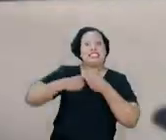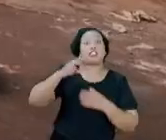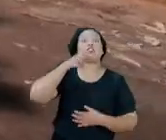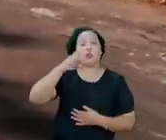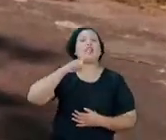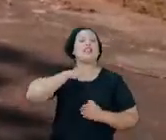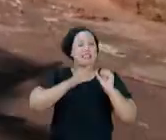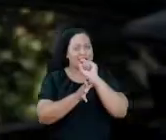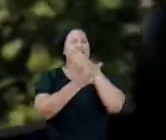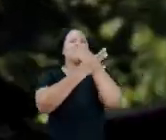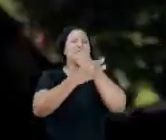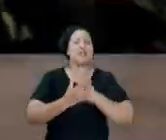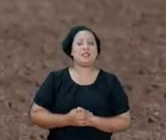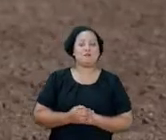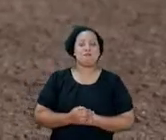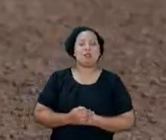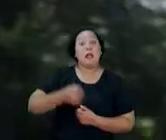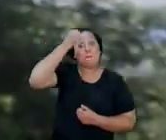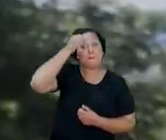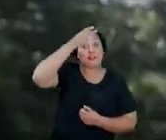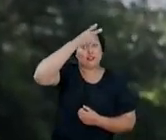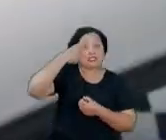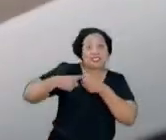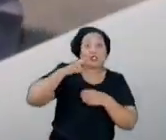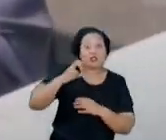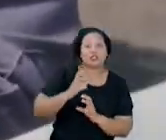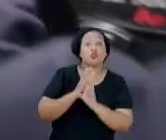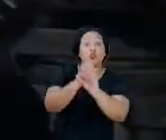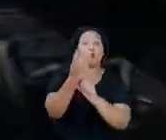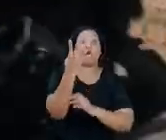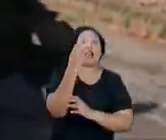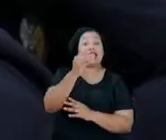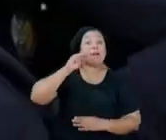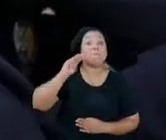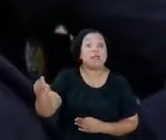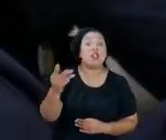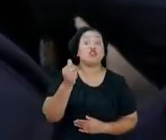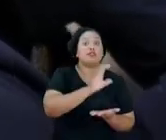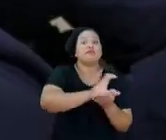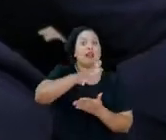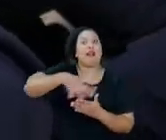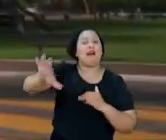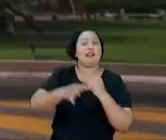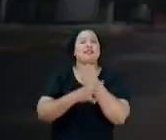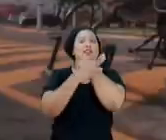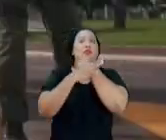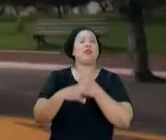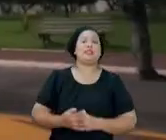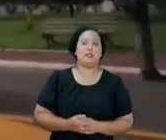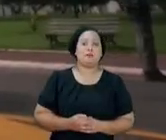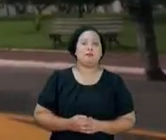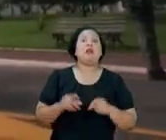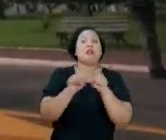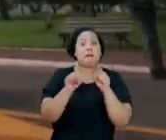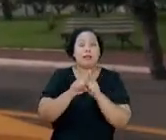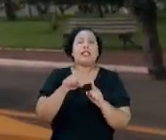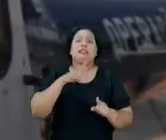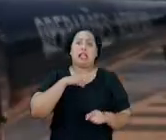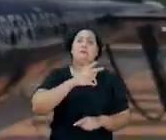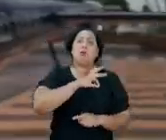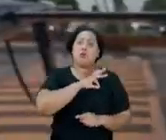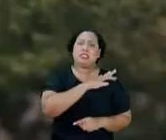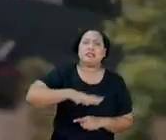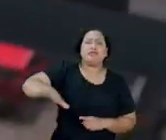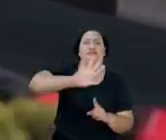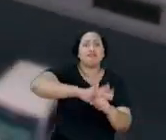Em Sorriso tem segurança. A Prefeitura investiu 40 milhões de reais em 2023. Houve reforço no policiamento com a jornada